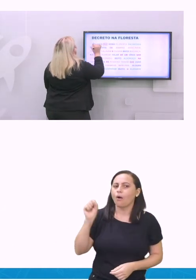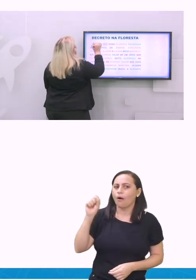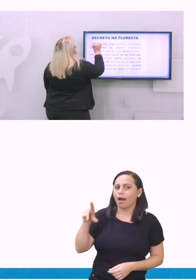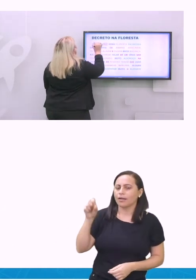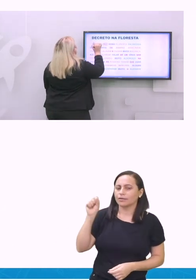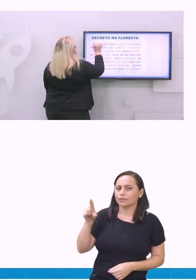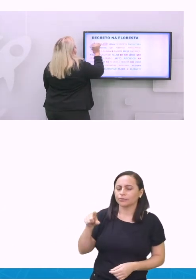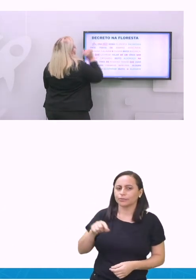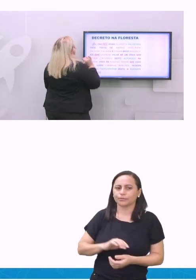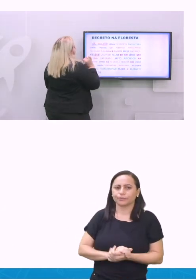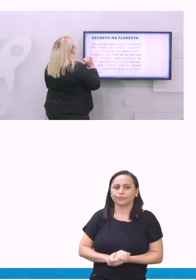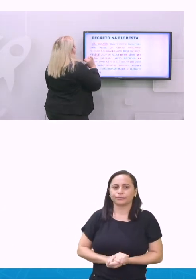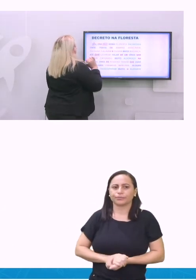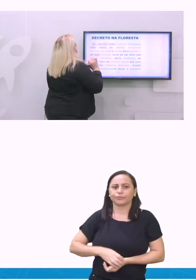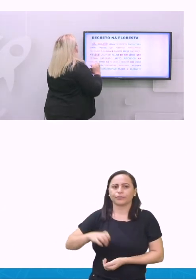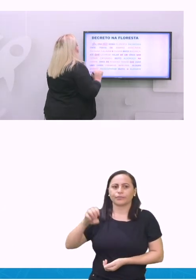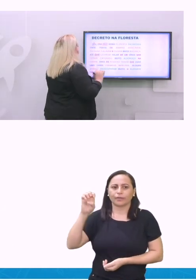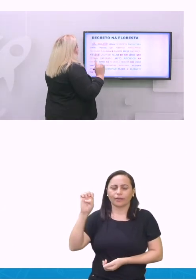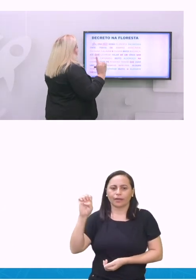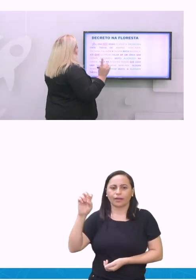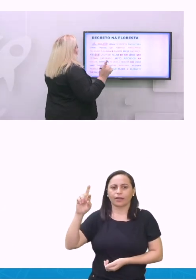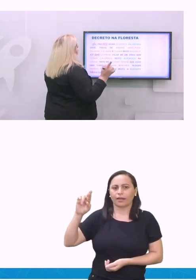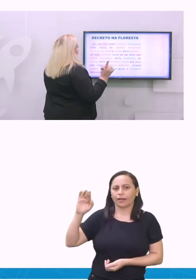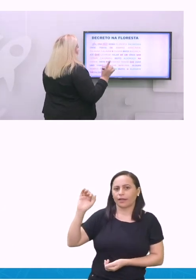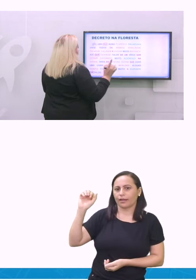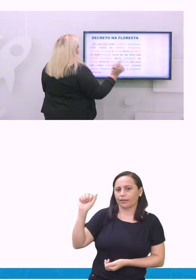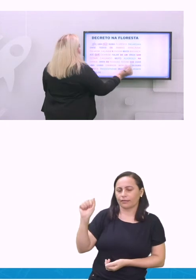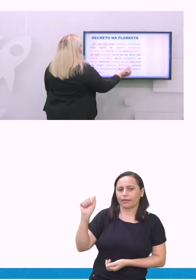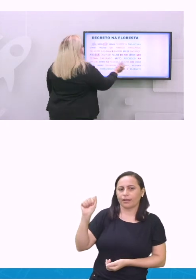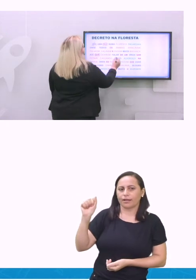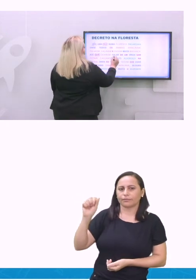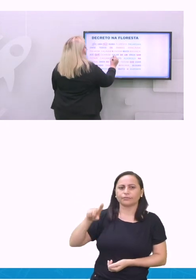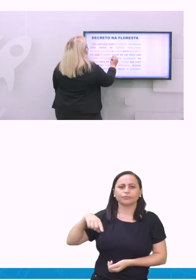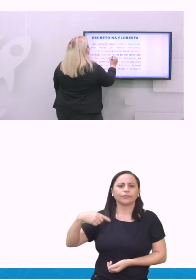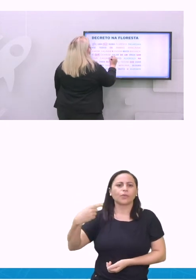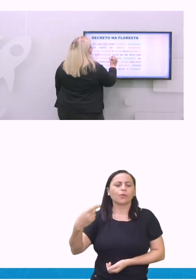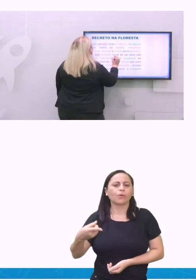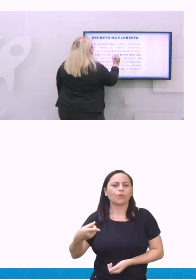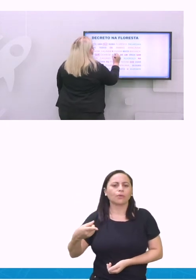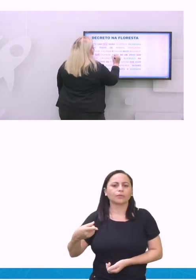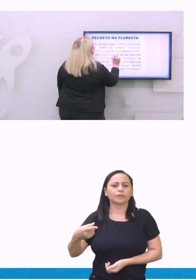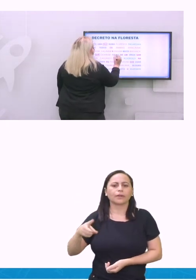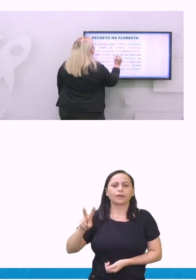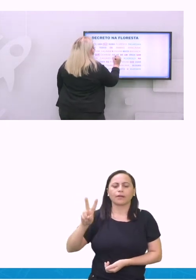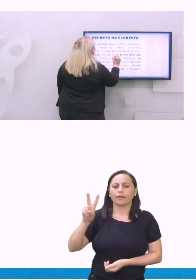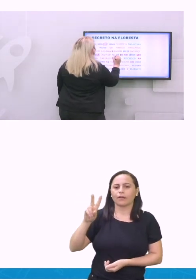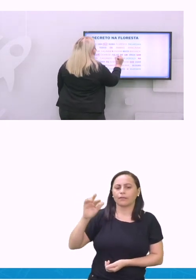era. 2 sílabas. Vamos procurar uma outra azul. Falar, ó.